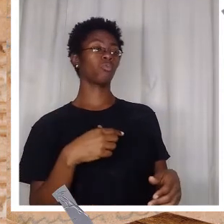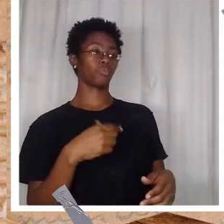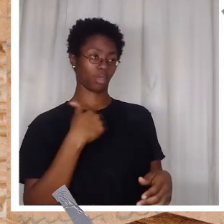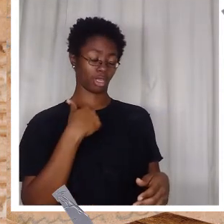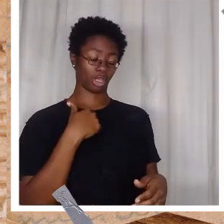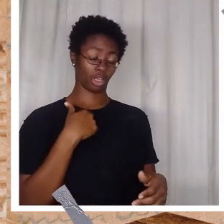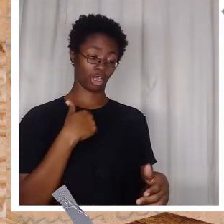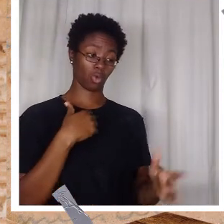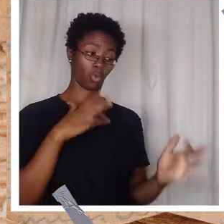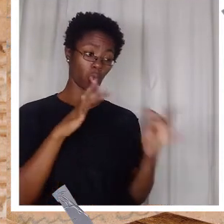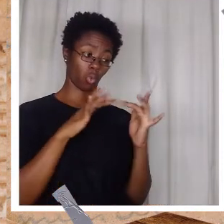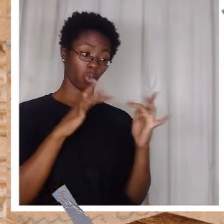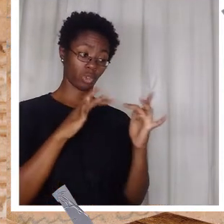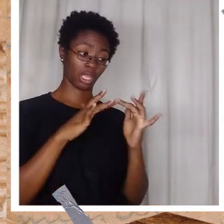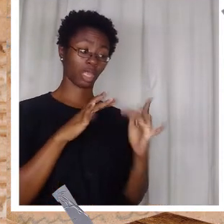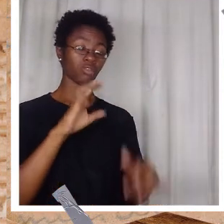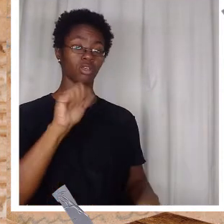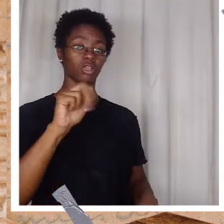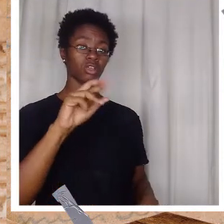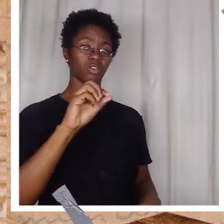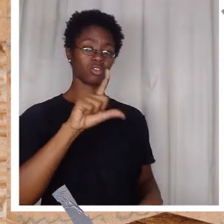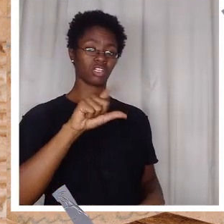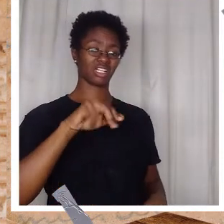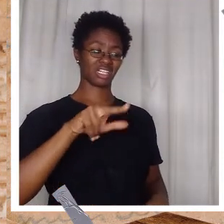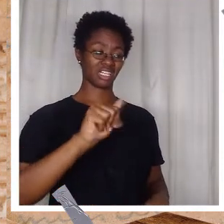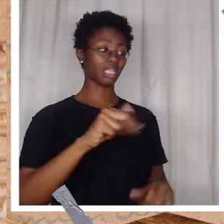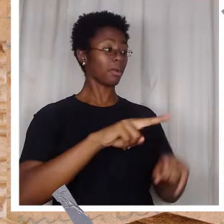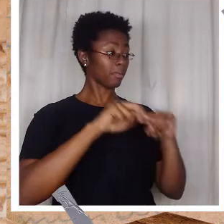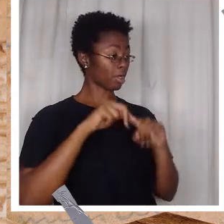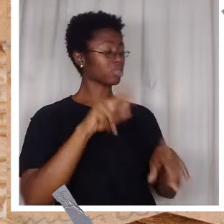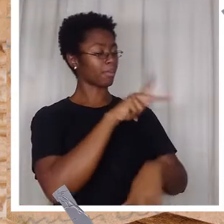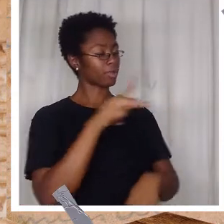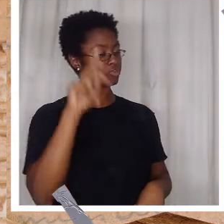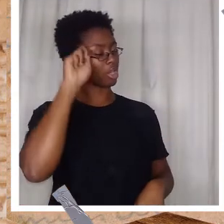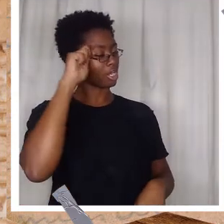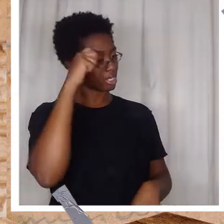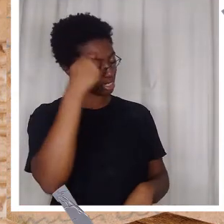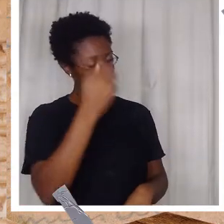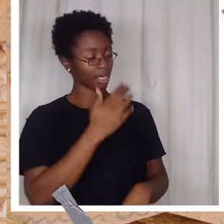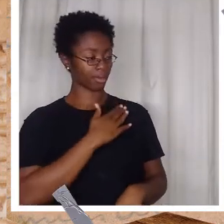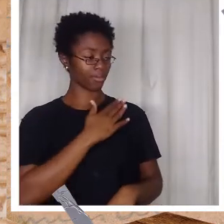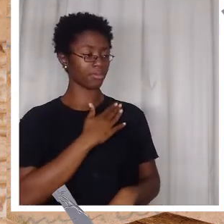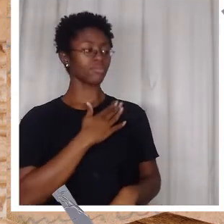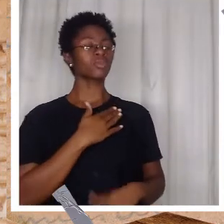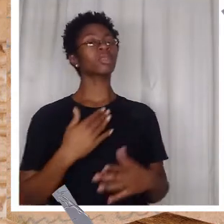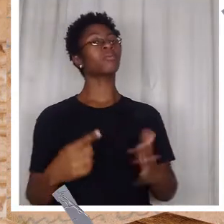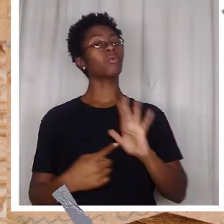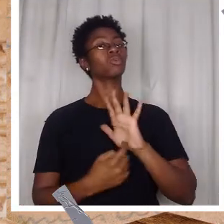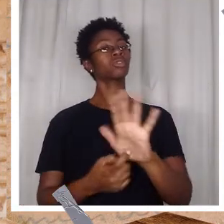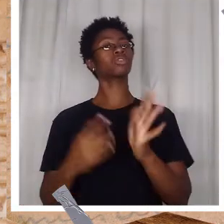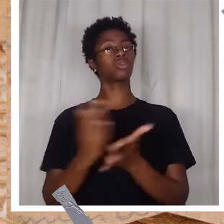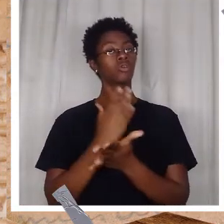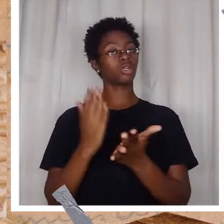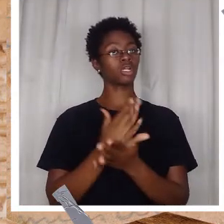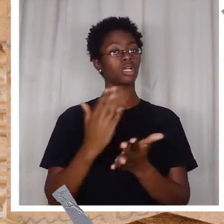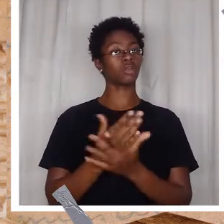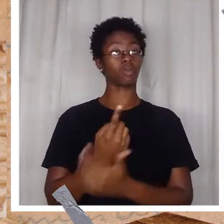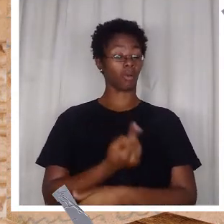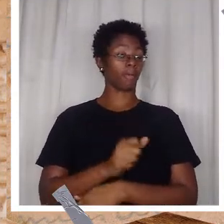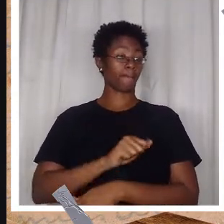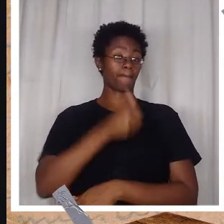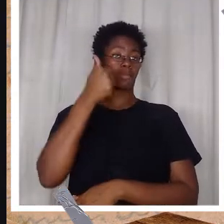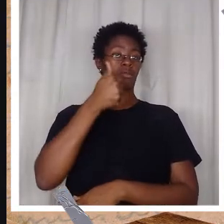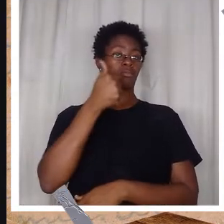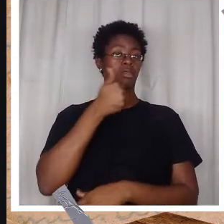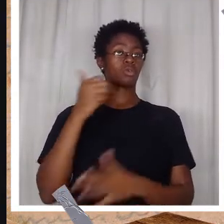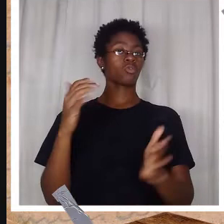porque uma professora negra da escola, no ensino fundamental, me apresentou esse livro. E foi meu primeiro contato